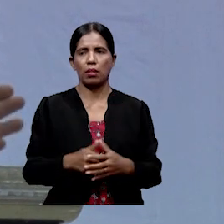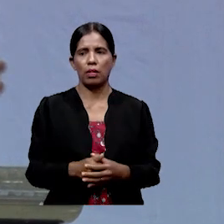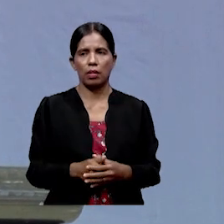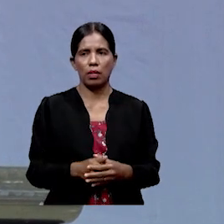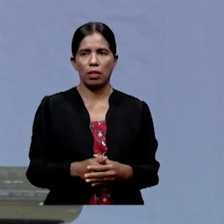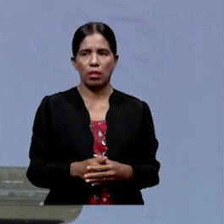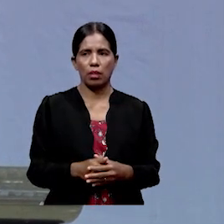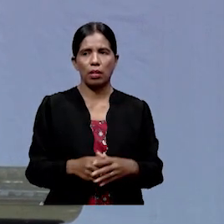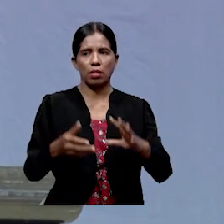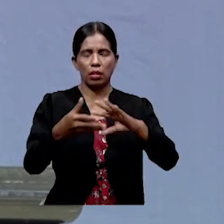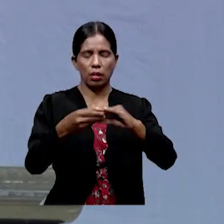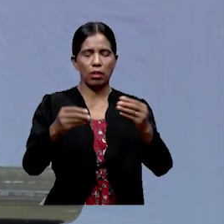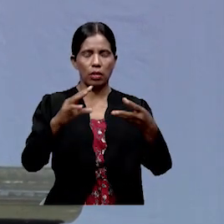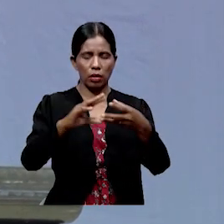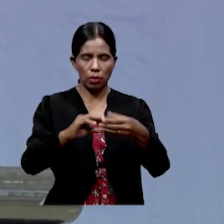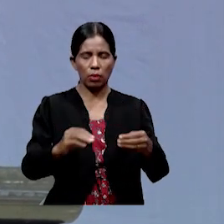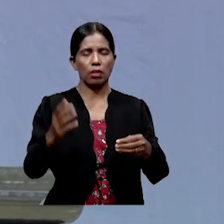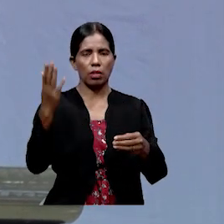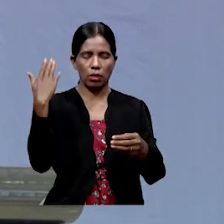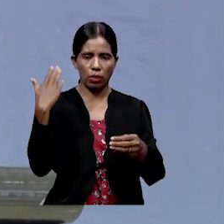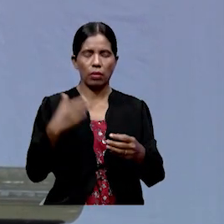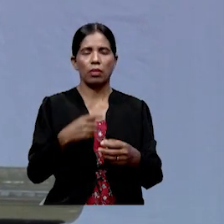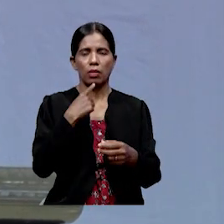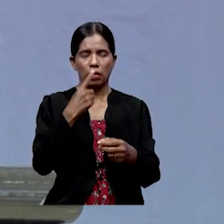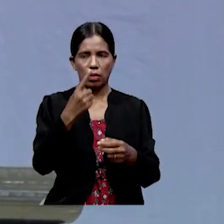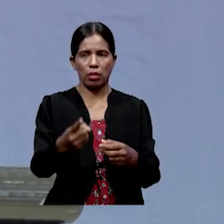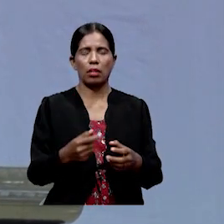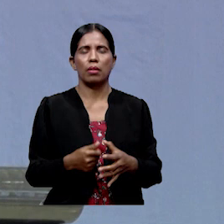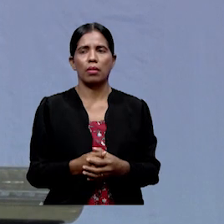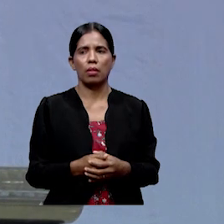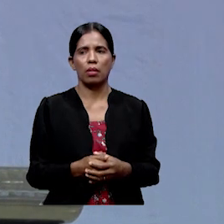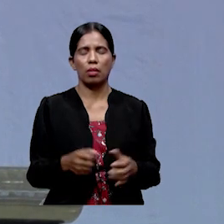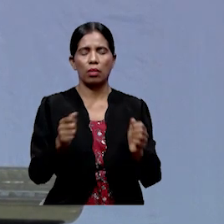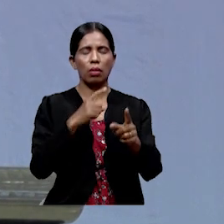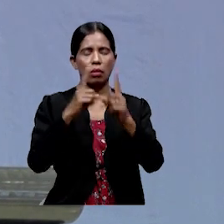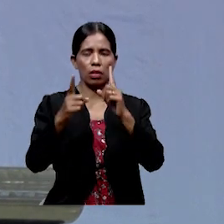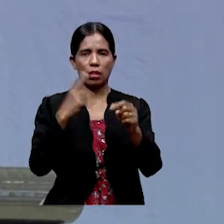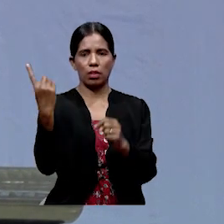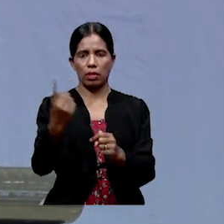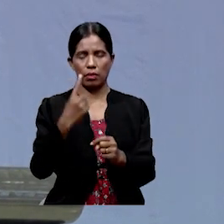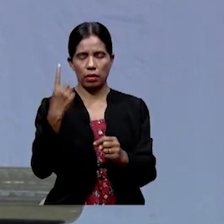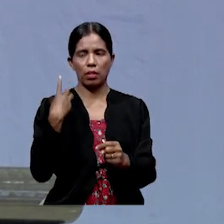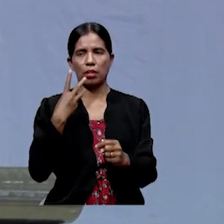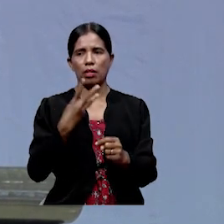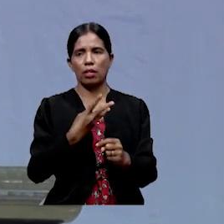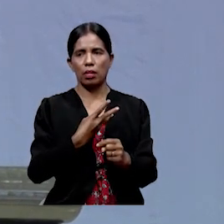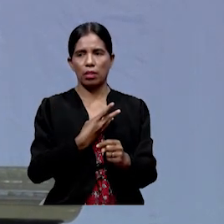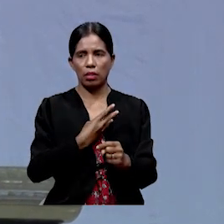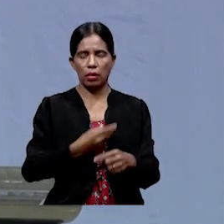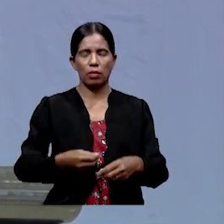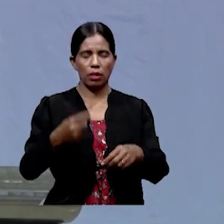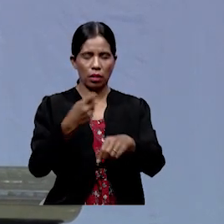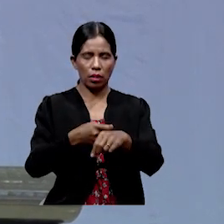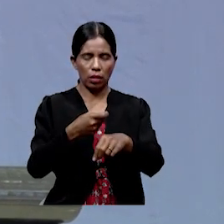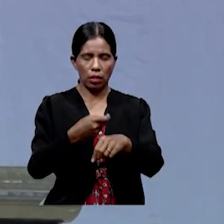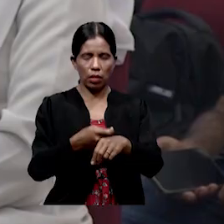Desde a história milenar até hoje, o povo nebe sobrevive. E depois, no tempo moderno,